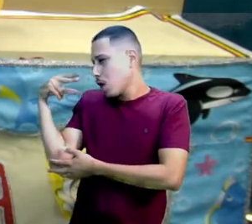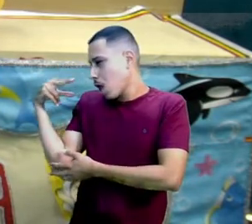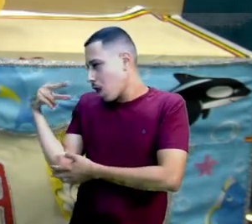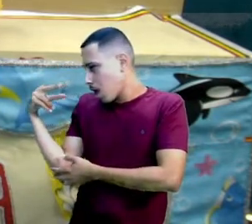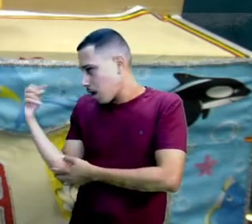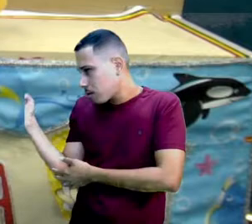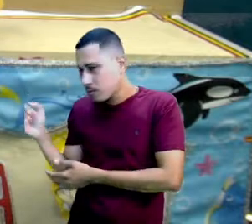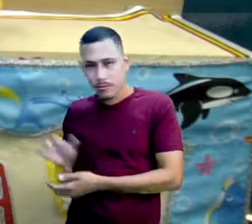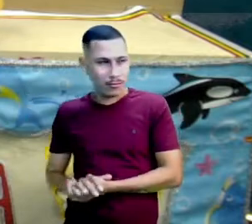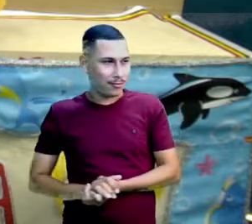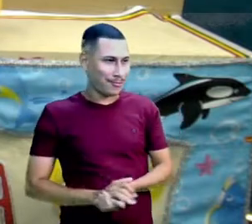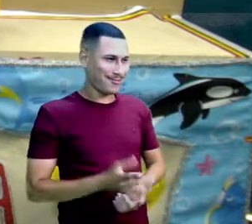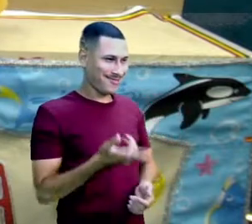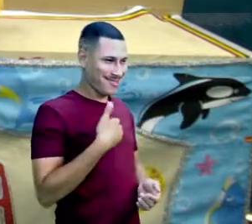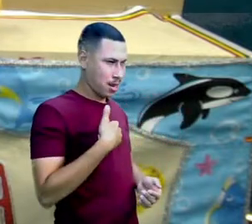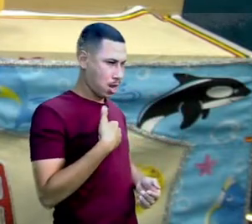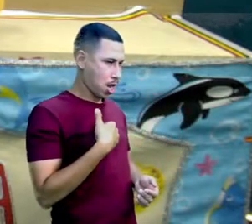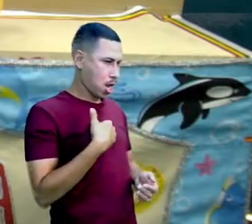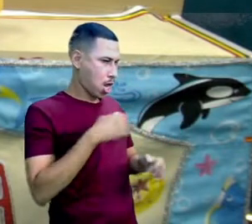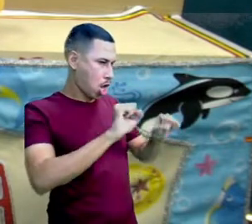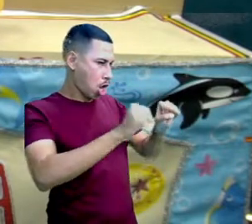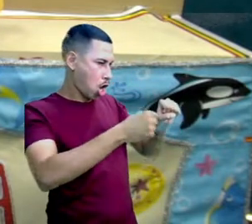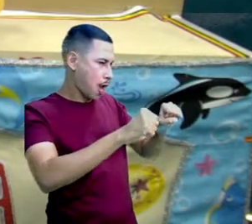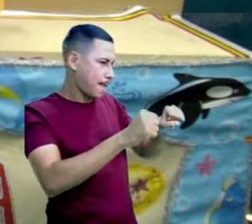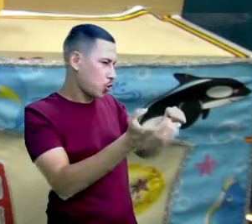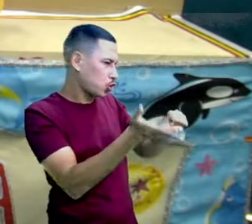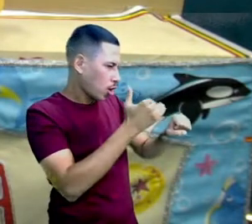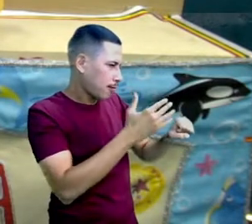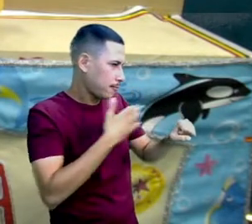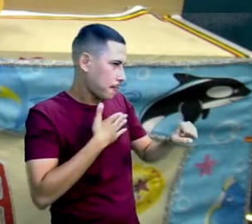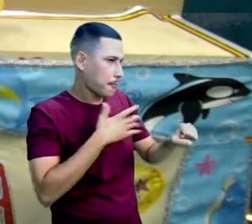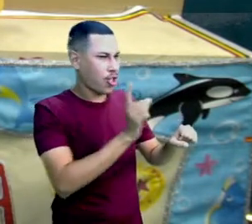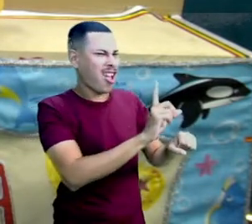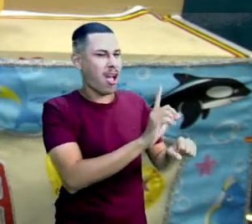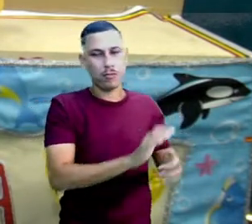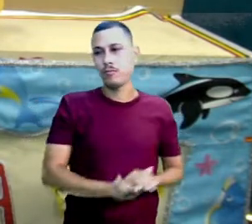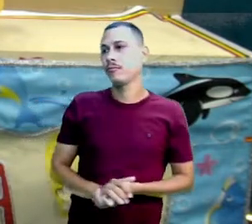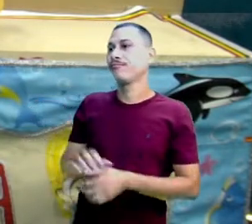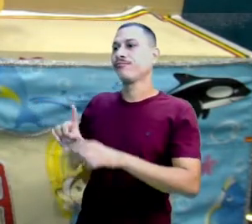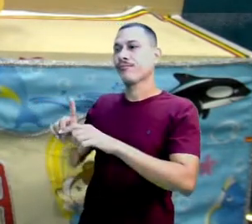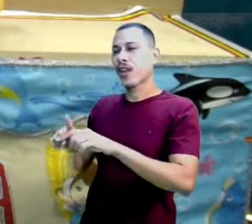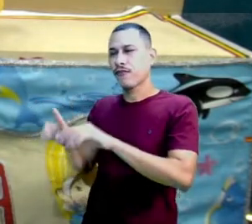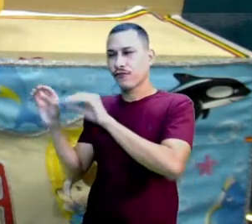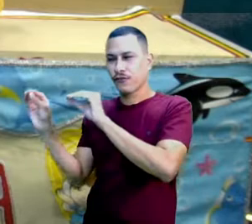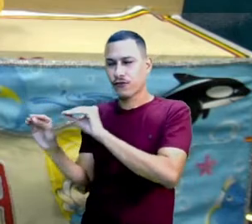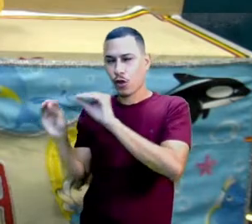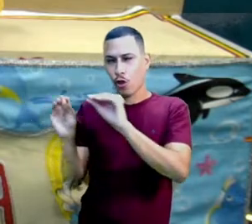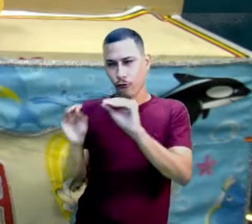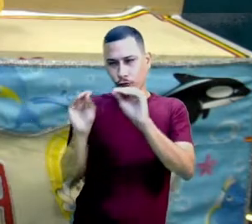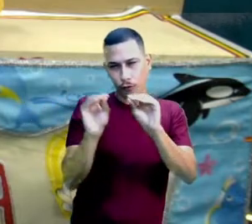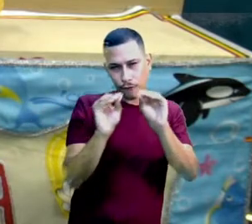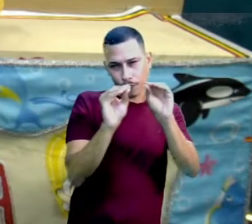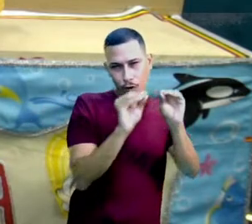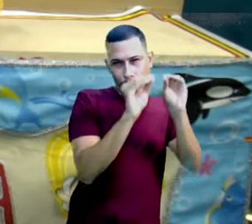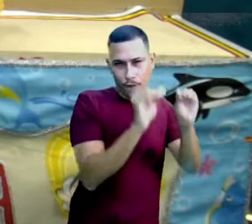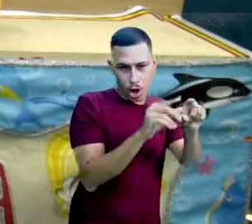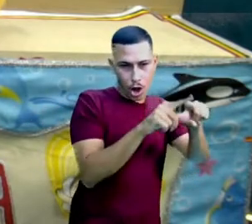o delivery pra mim. Não. E levou pra sala, pra o dono da casa comer,